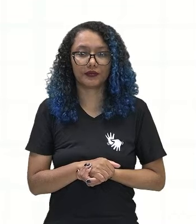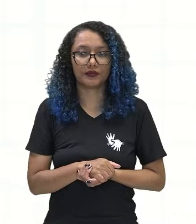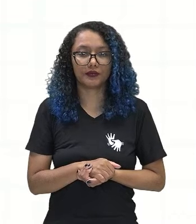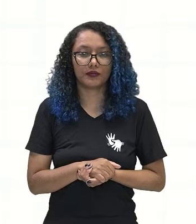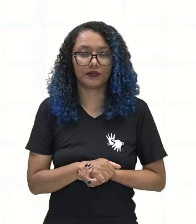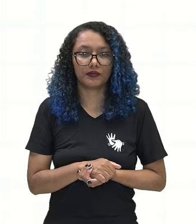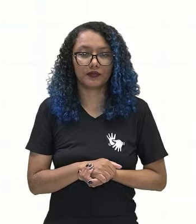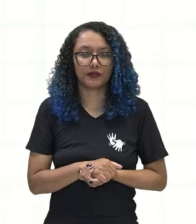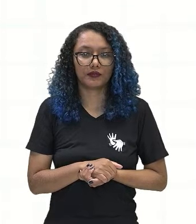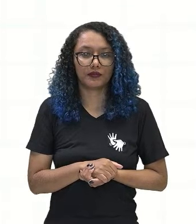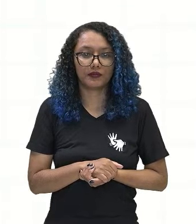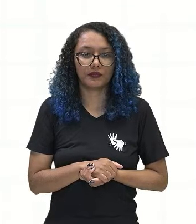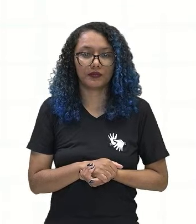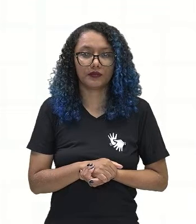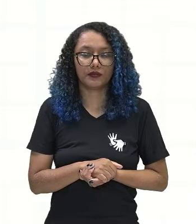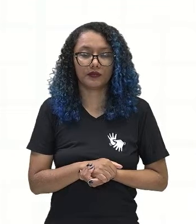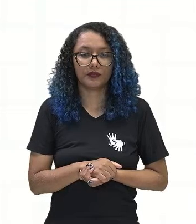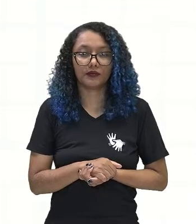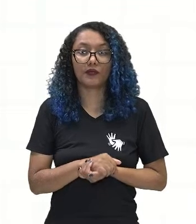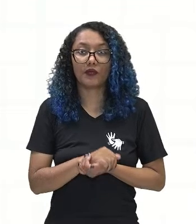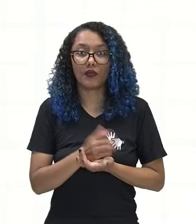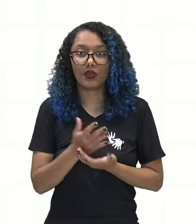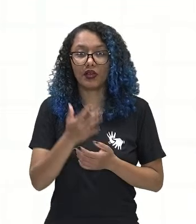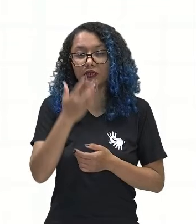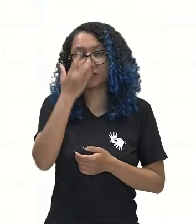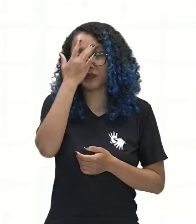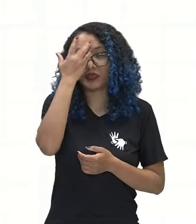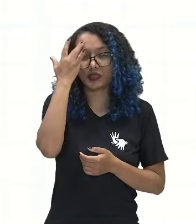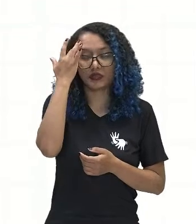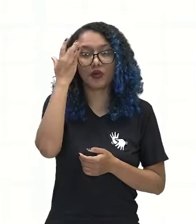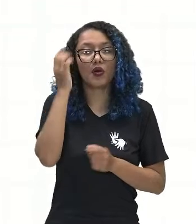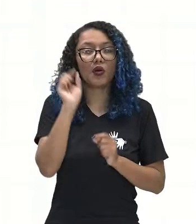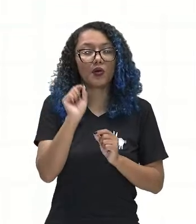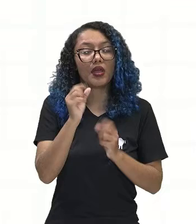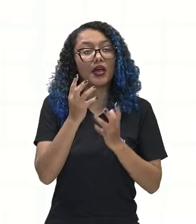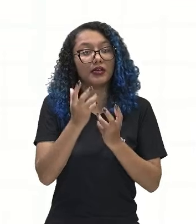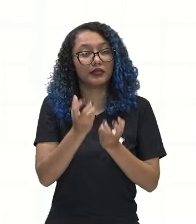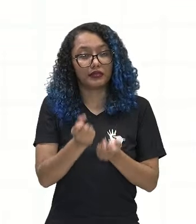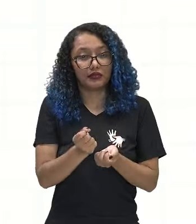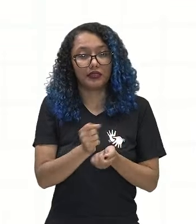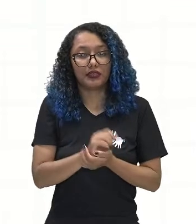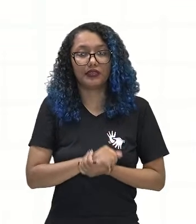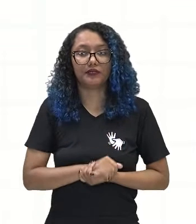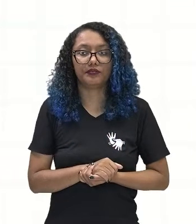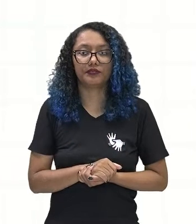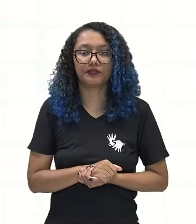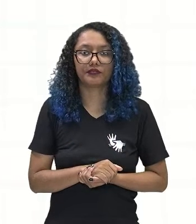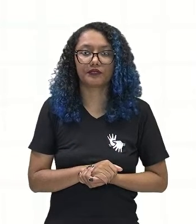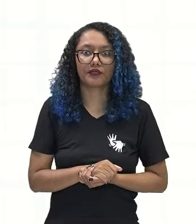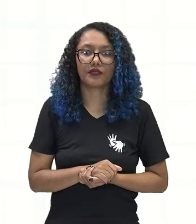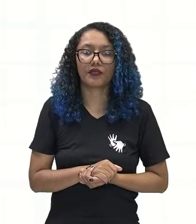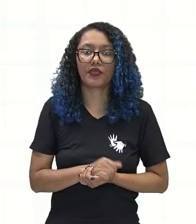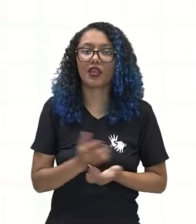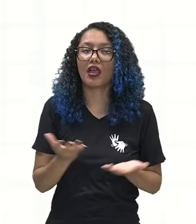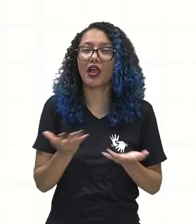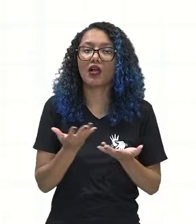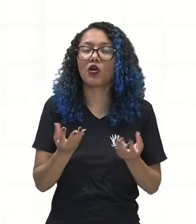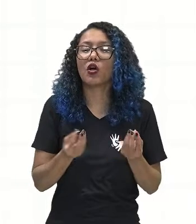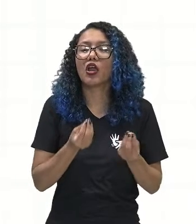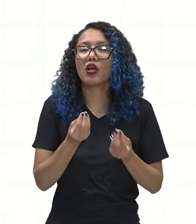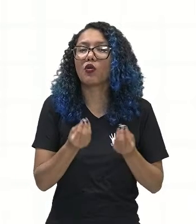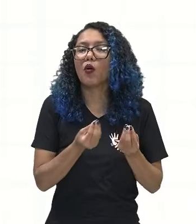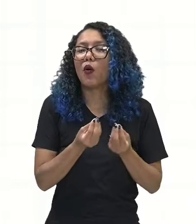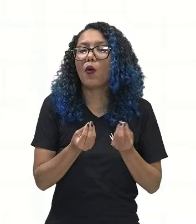essa verdade que está sendo colocada aí para ele. Isso no âmbito da razão. Agora vamos entender como a propaganda